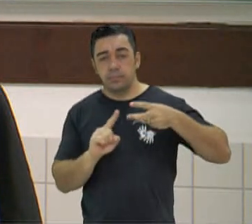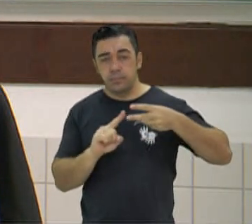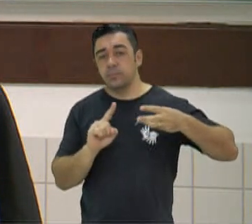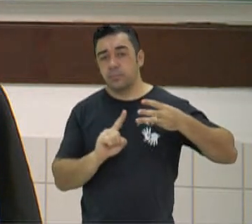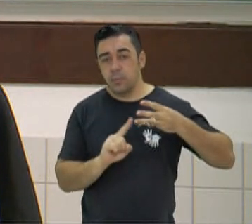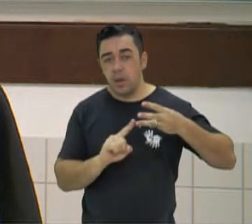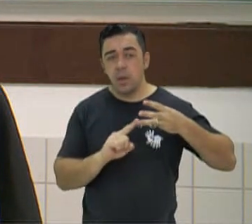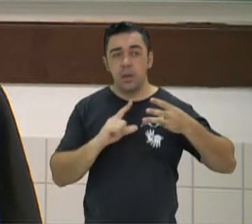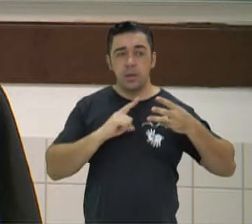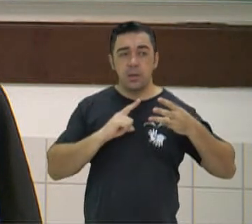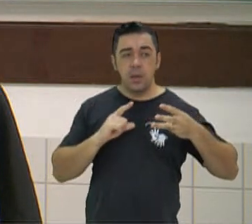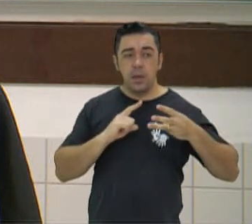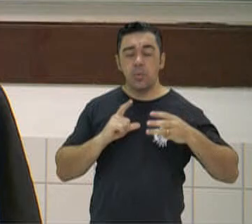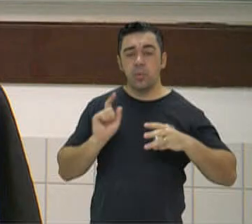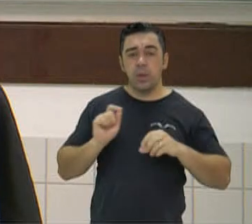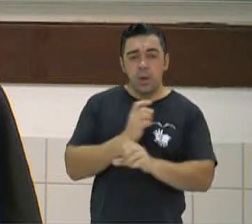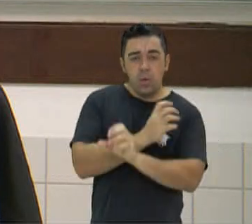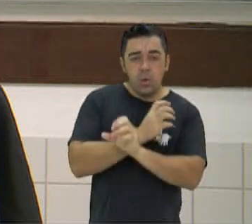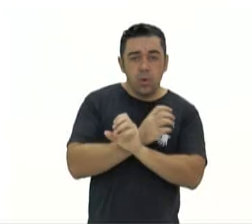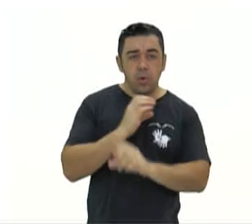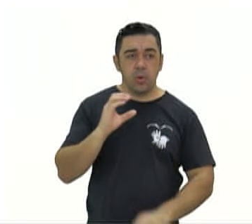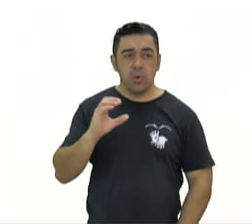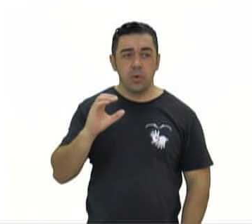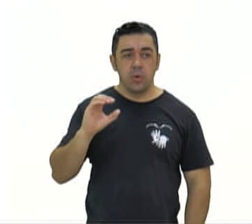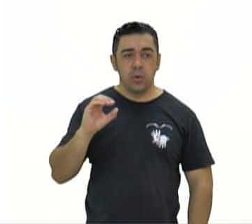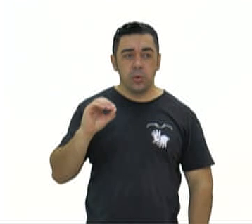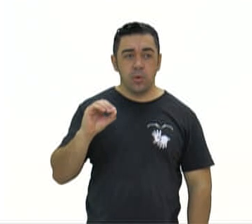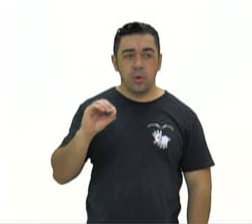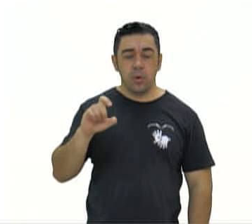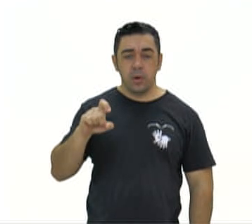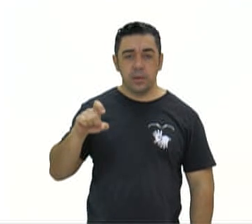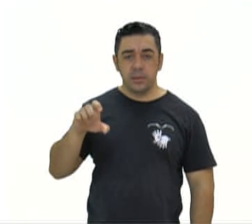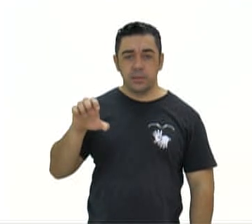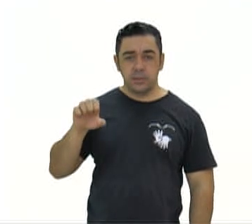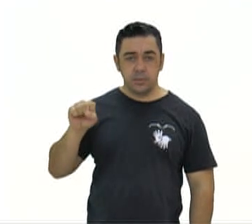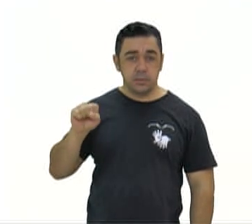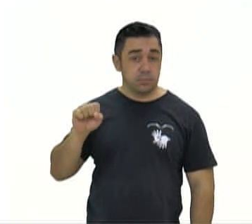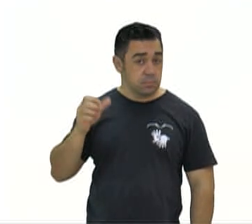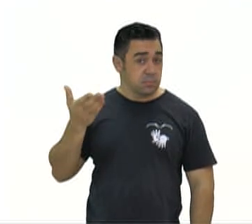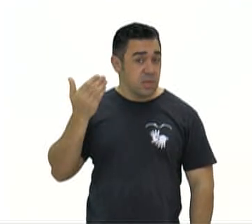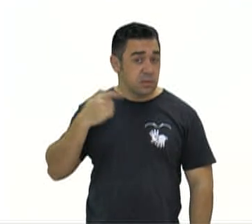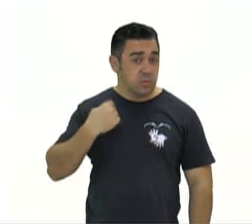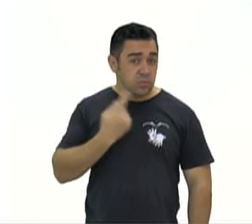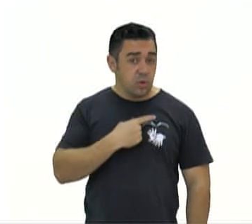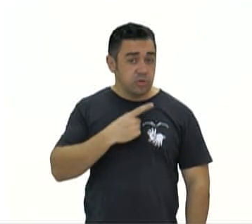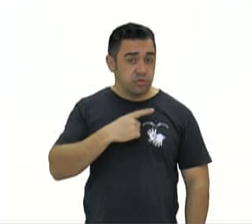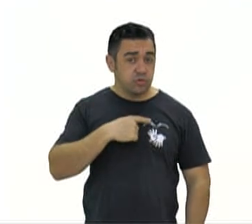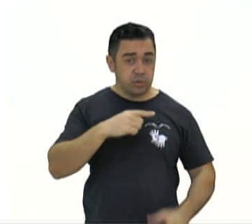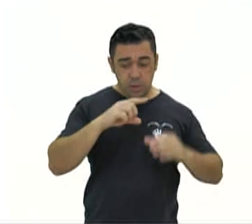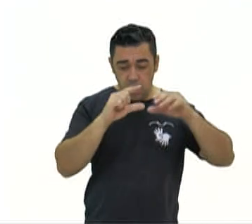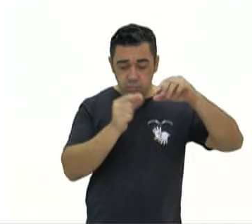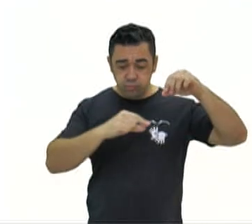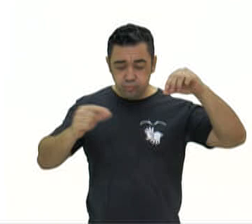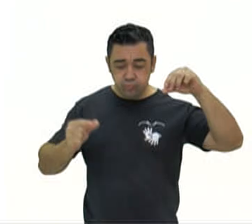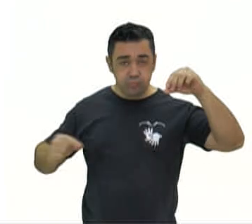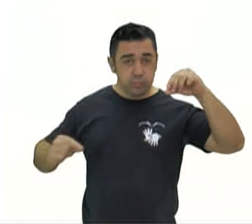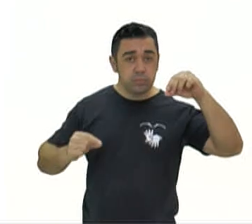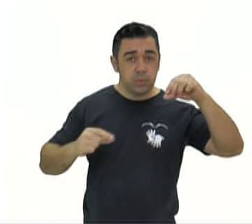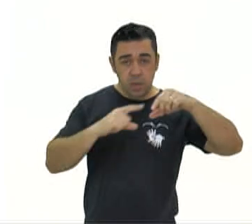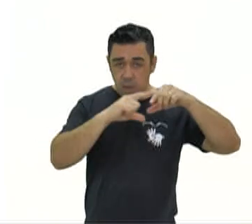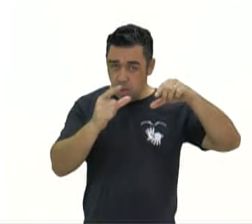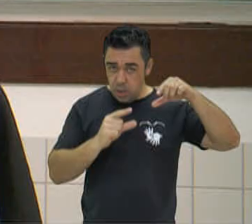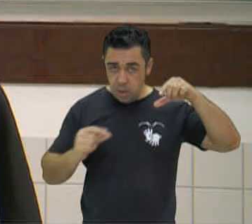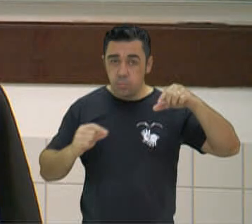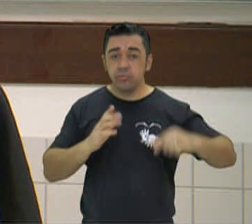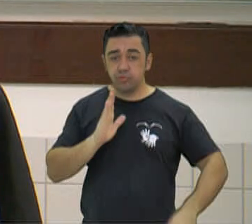osso cóccix, né? Se está mostrando ali, esse osso é uma evidência de que a gente já teve cauda. Sim, a gente já teve cauda, já teve um rabo, vamos dizer assim,